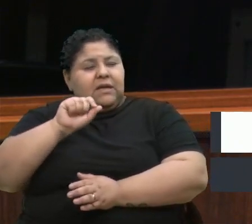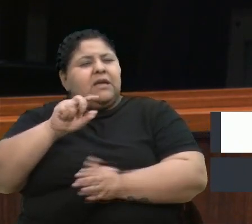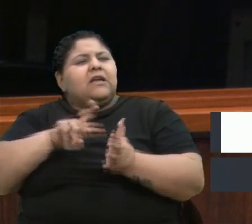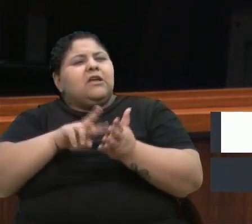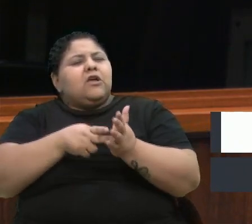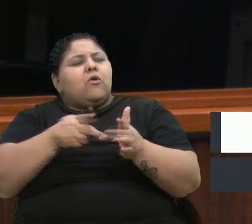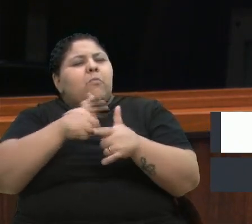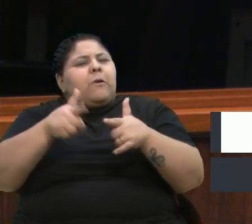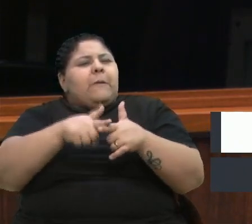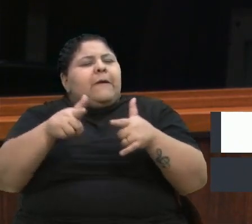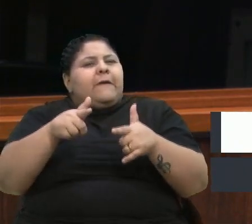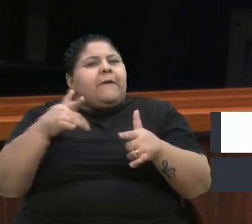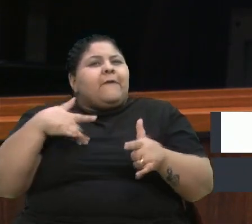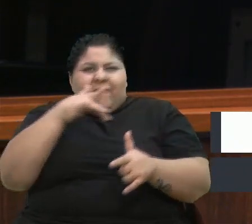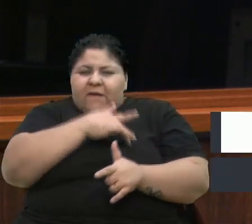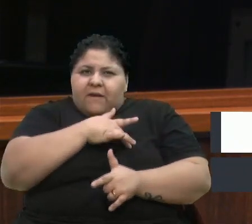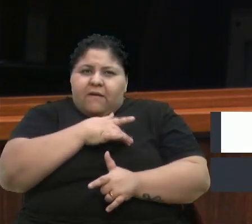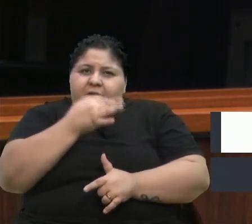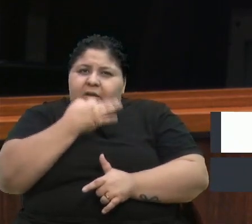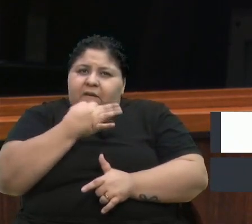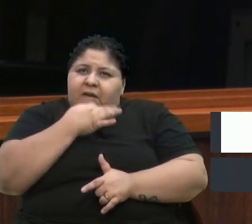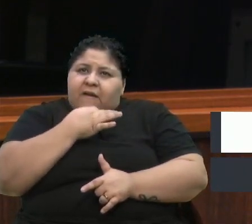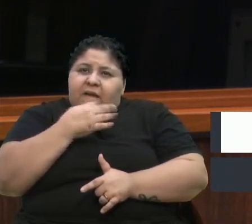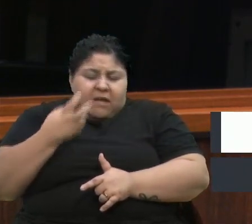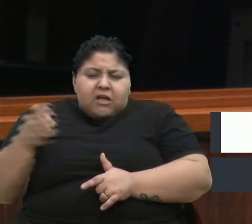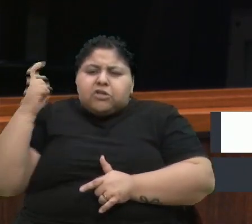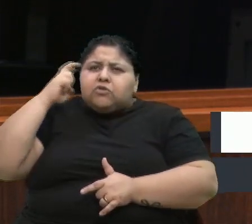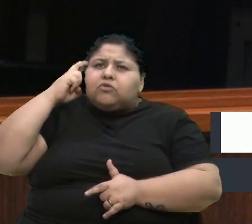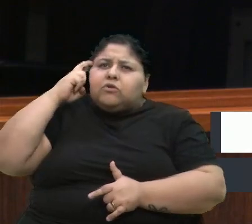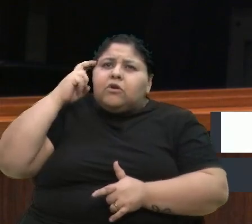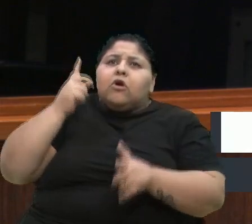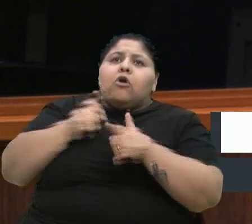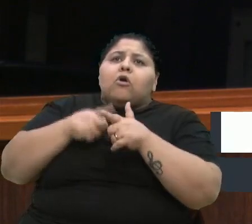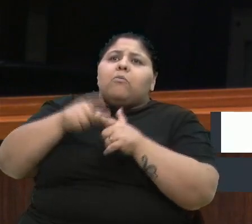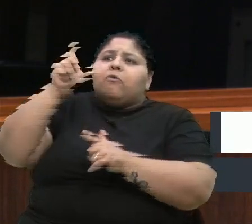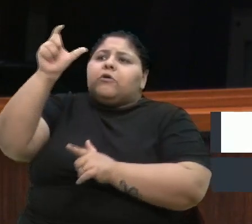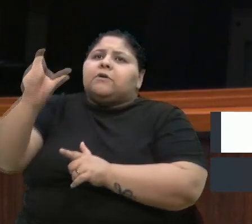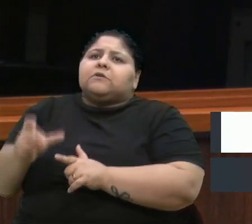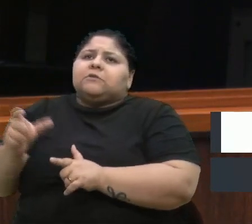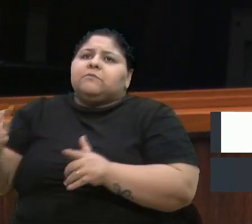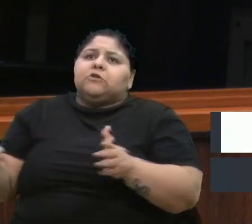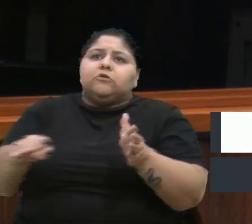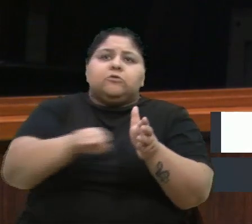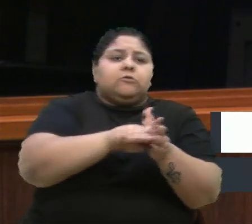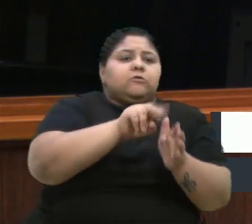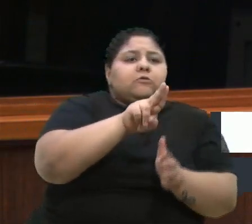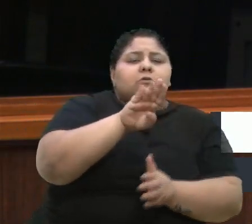saúde de Caxias do Sul é de cultura? Por que será que as pessoas não vão das UBS?